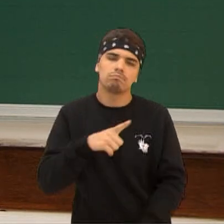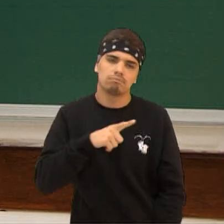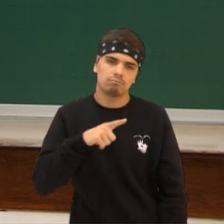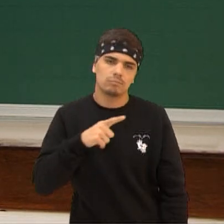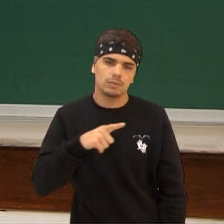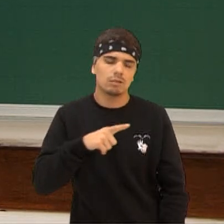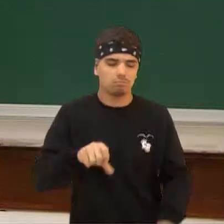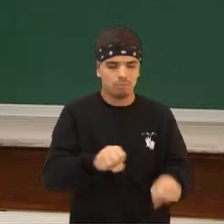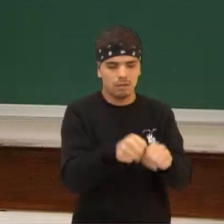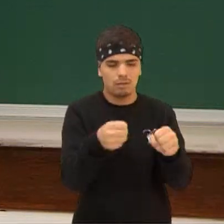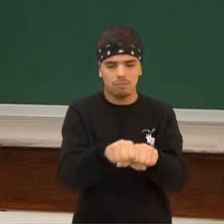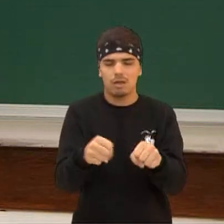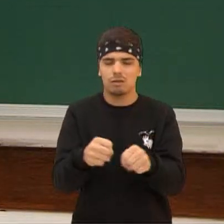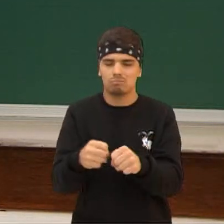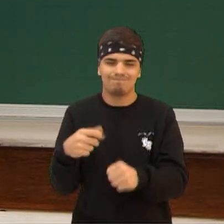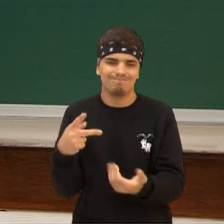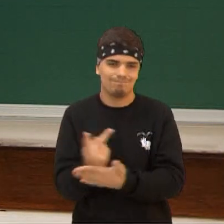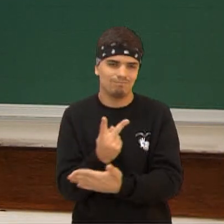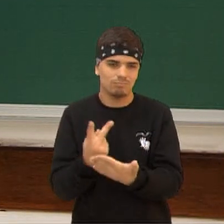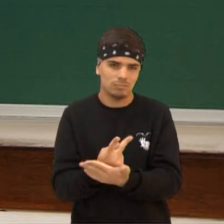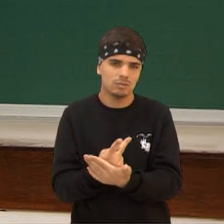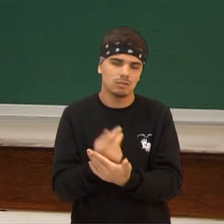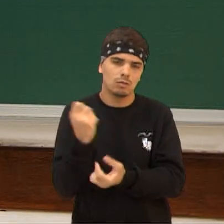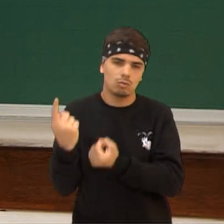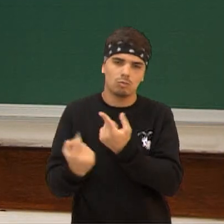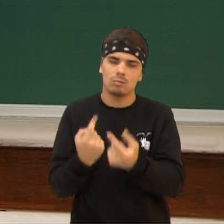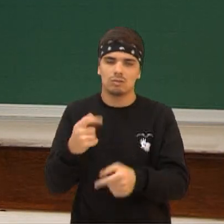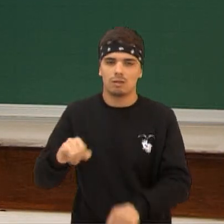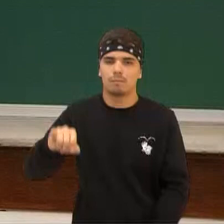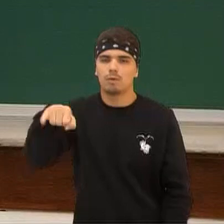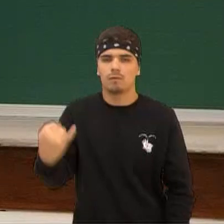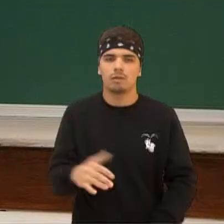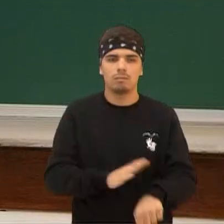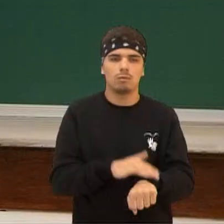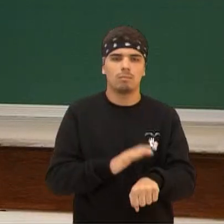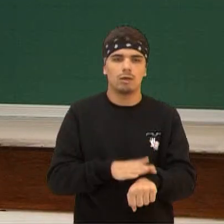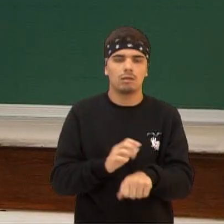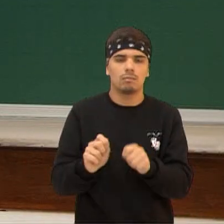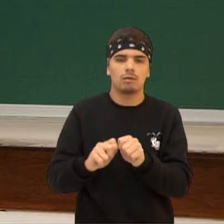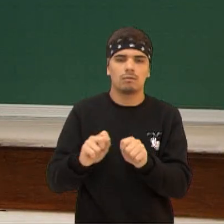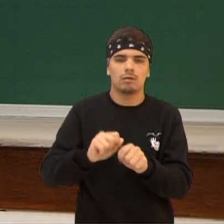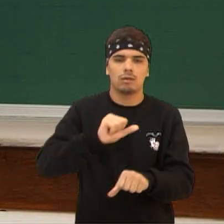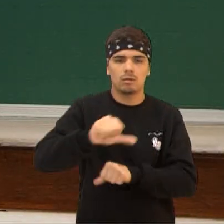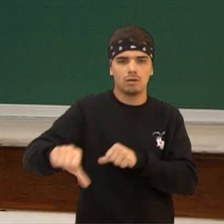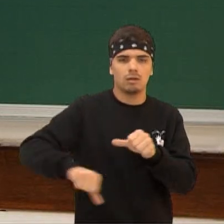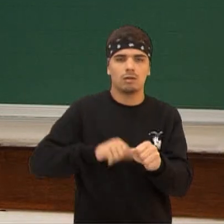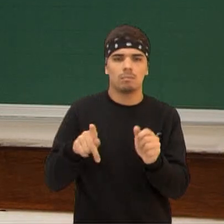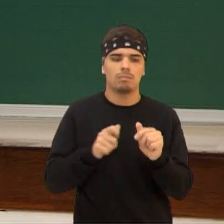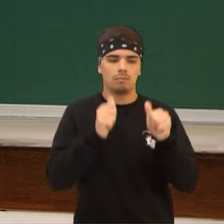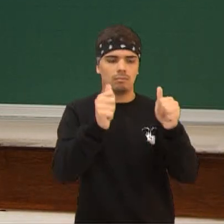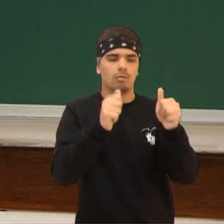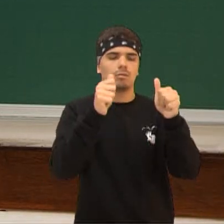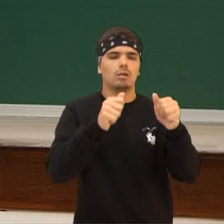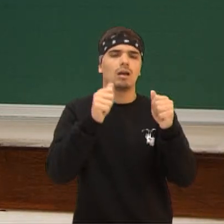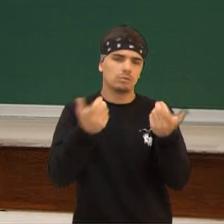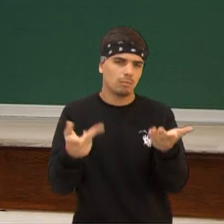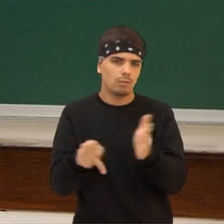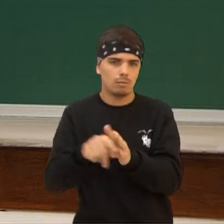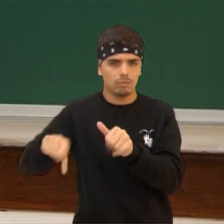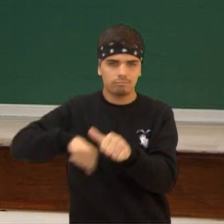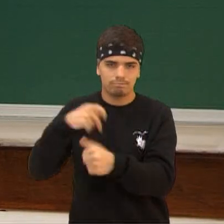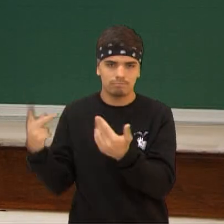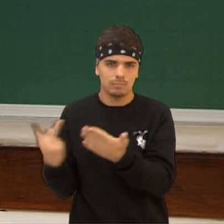uma quebradeira, uma destruição, que daí algumas pessoas se aproveitam do momento para transformar o protesto em outras coisas.